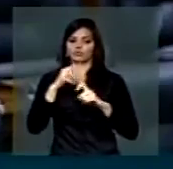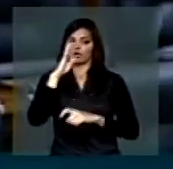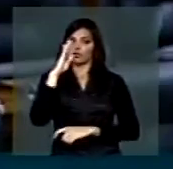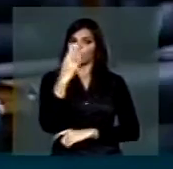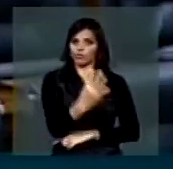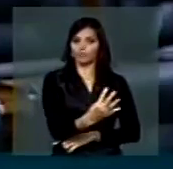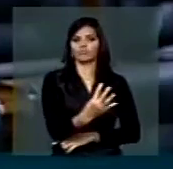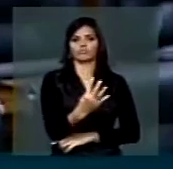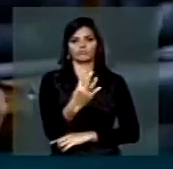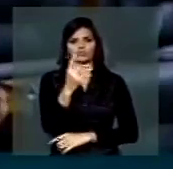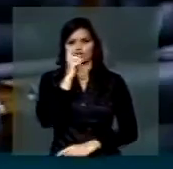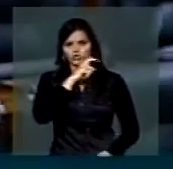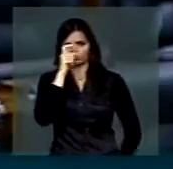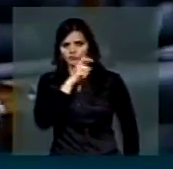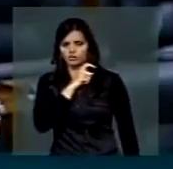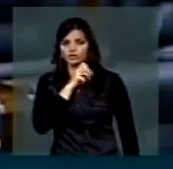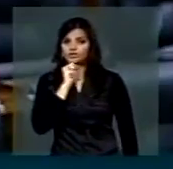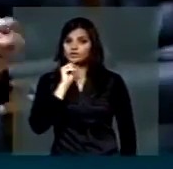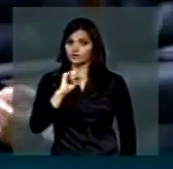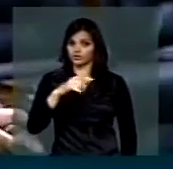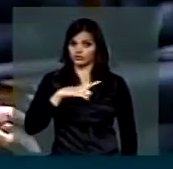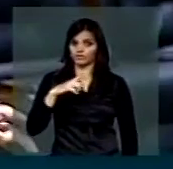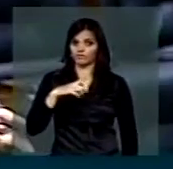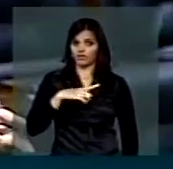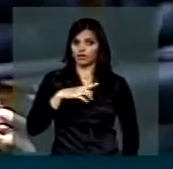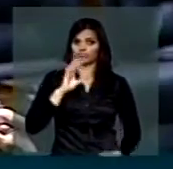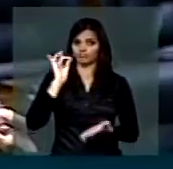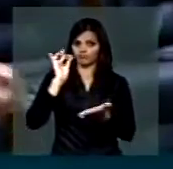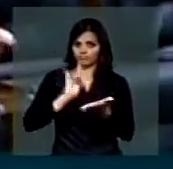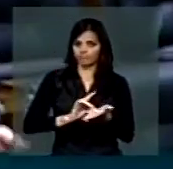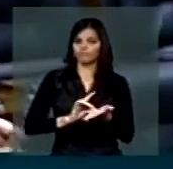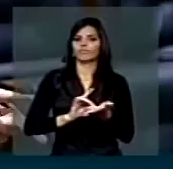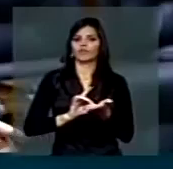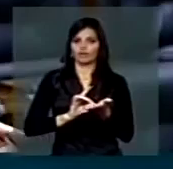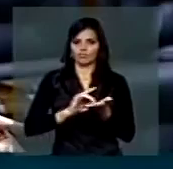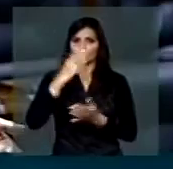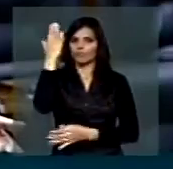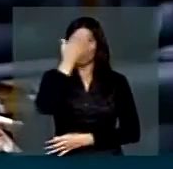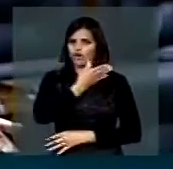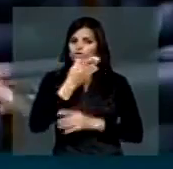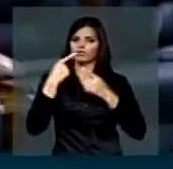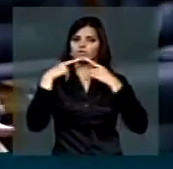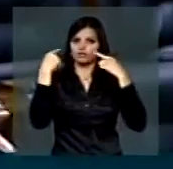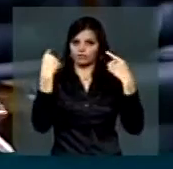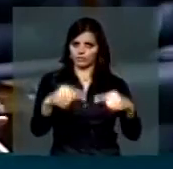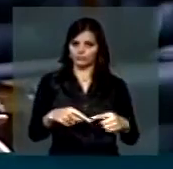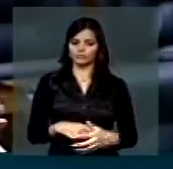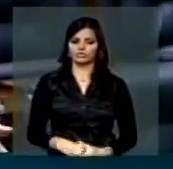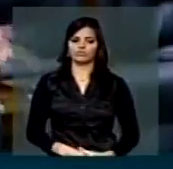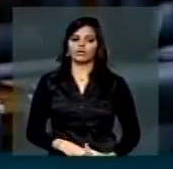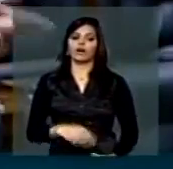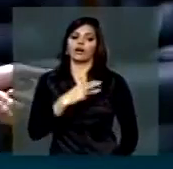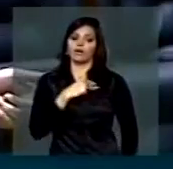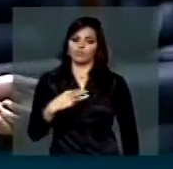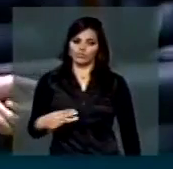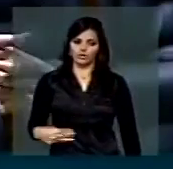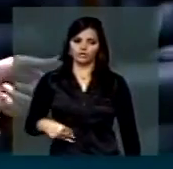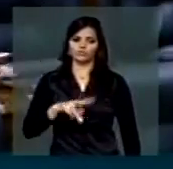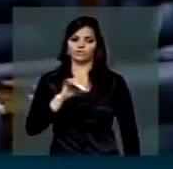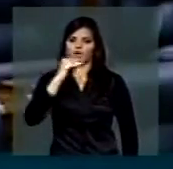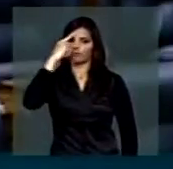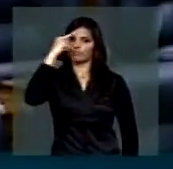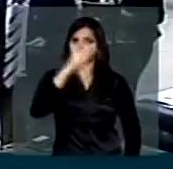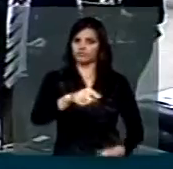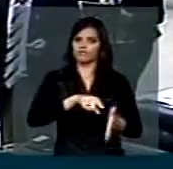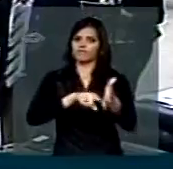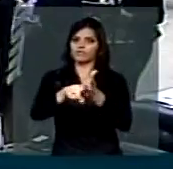acusação infundada. Se houver a formalização desta denúncia, aí sim o ministro determinará